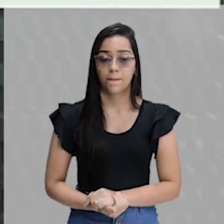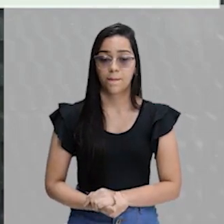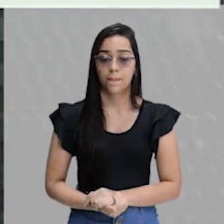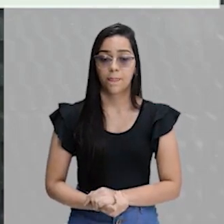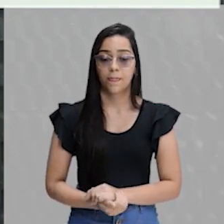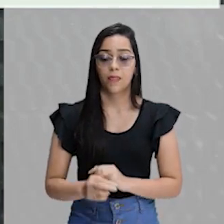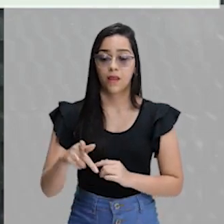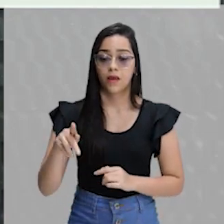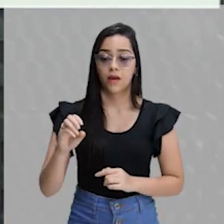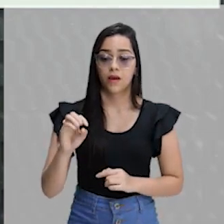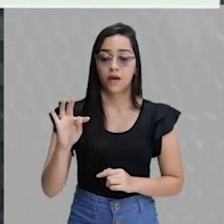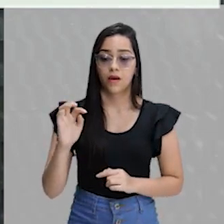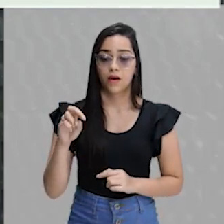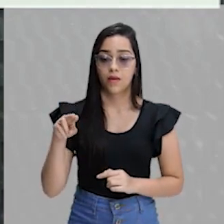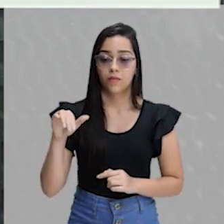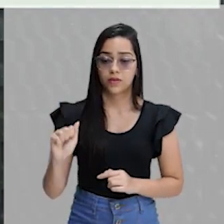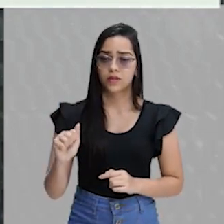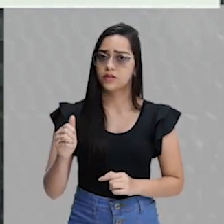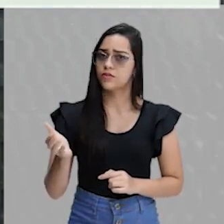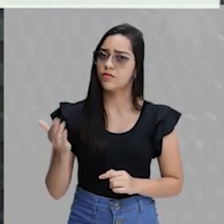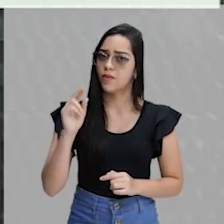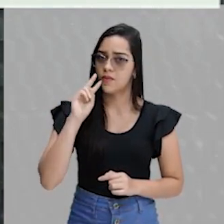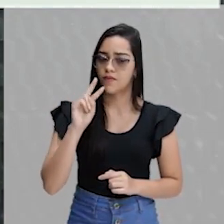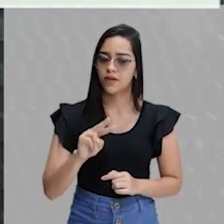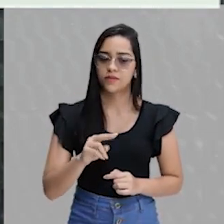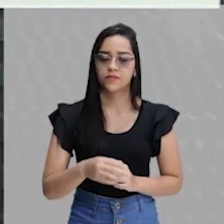a potência desse motor, né? Então, vamos lá.